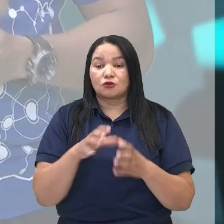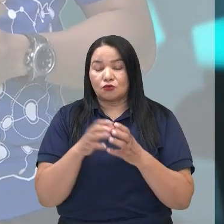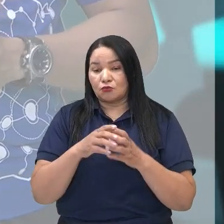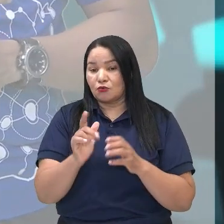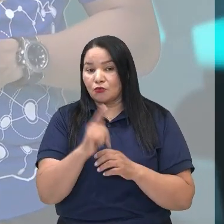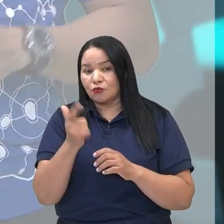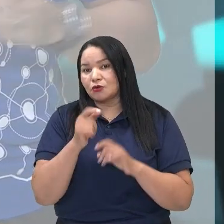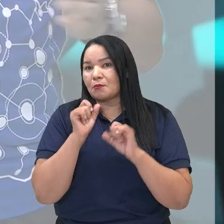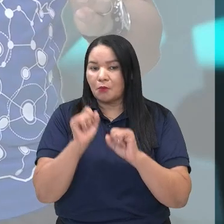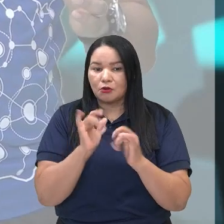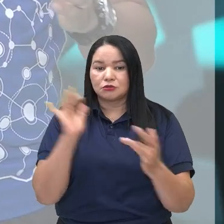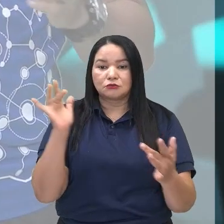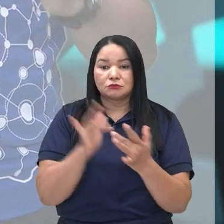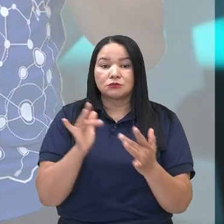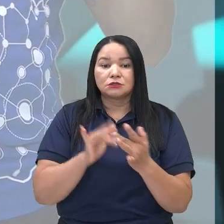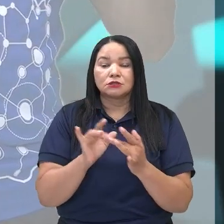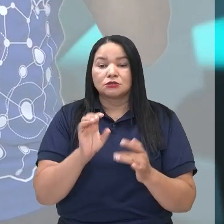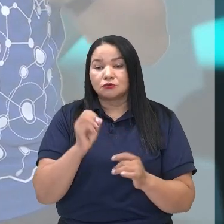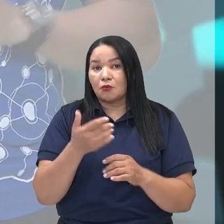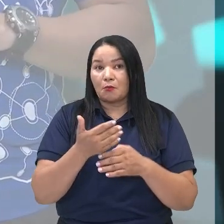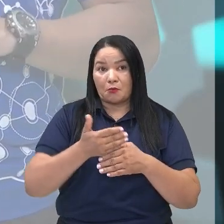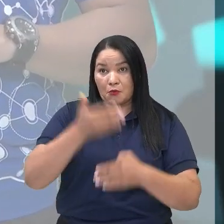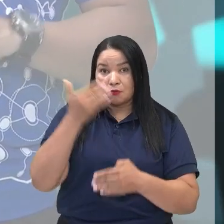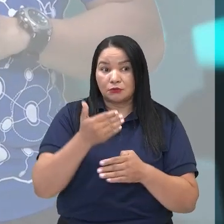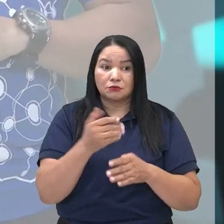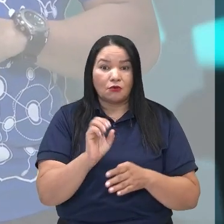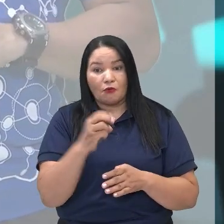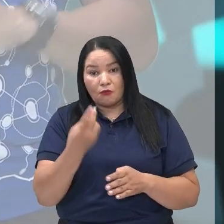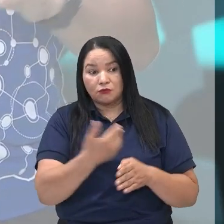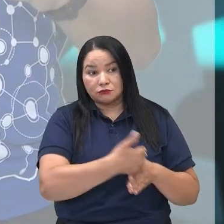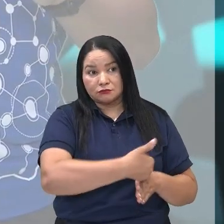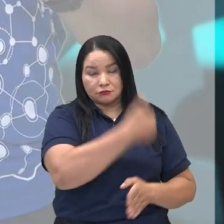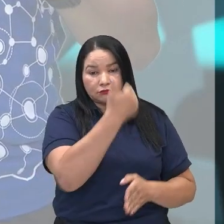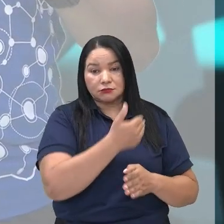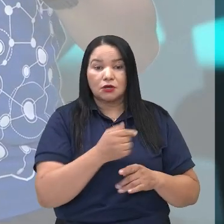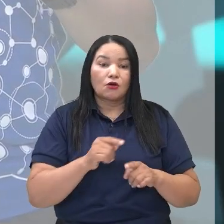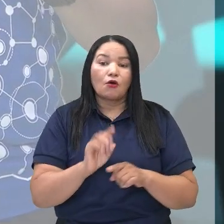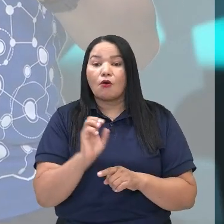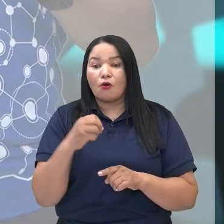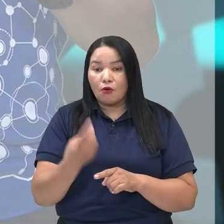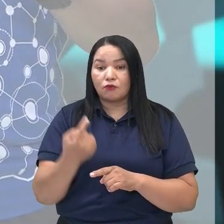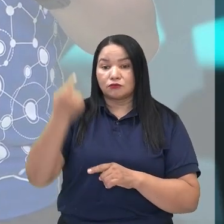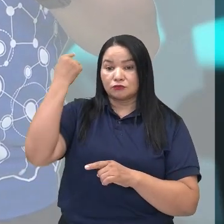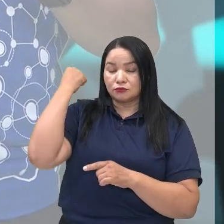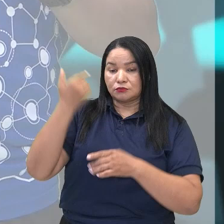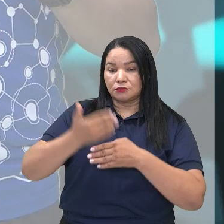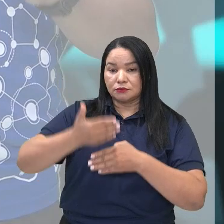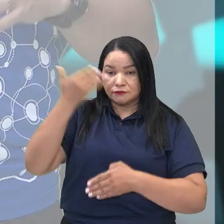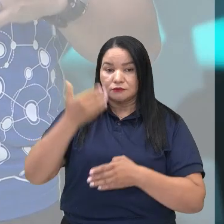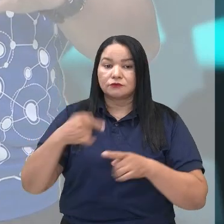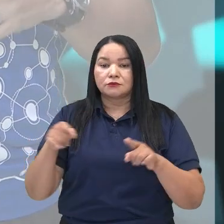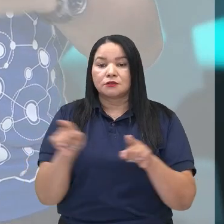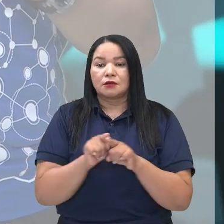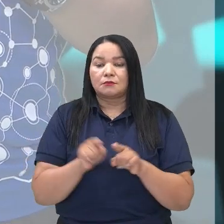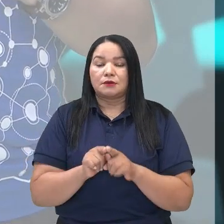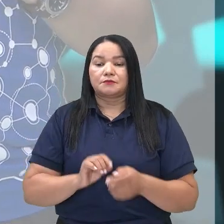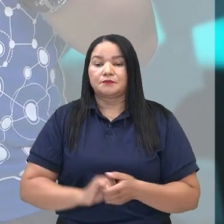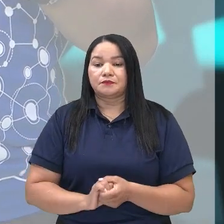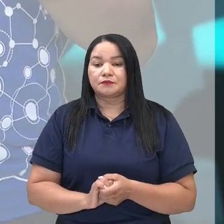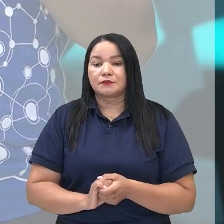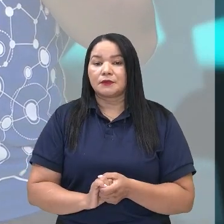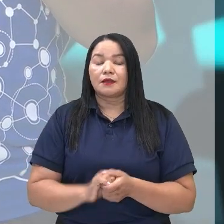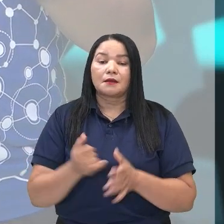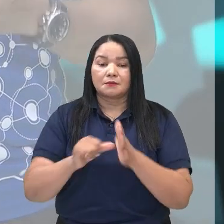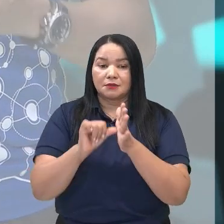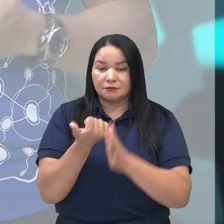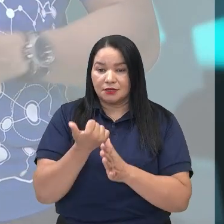pode tocar as paredes, tanto laterais como do fundo, e sempre deve sempre primeiro bater